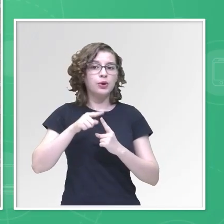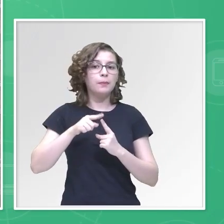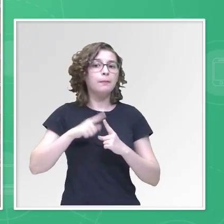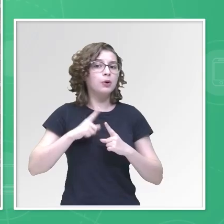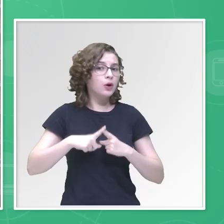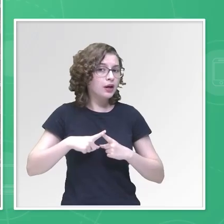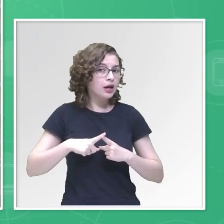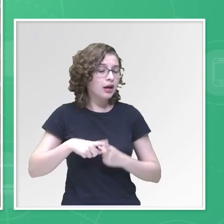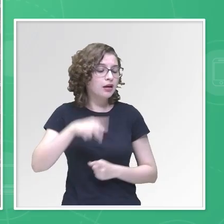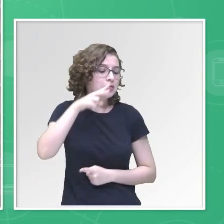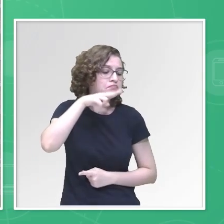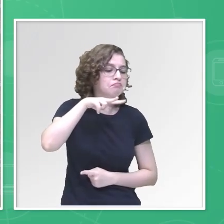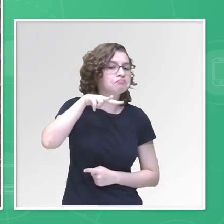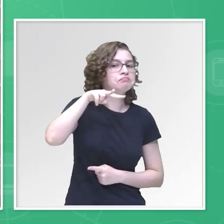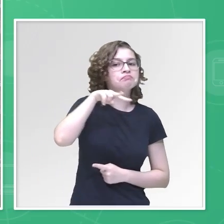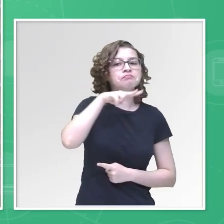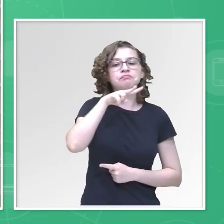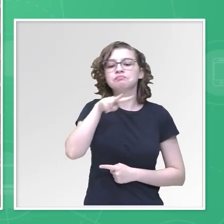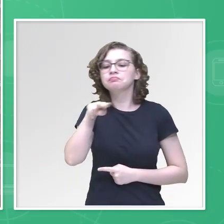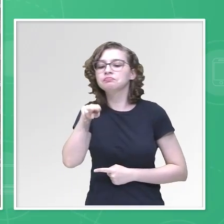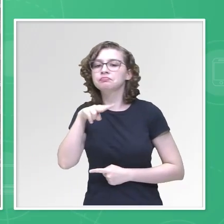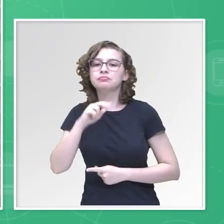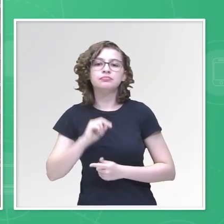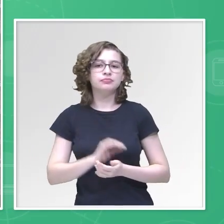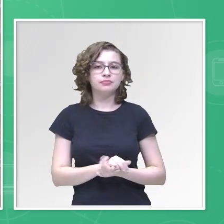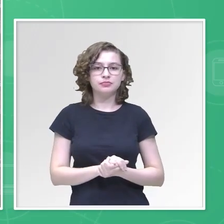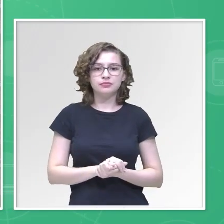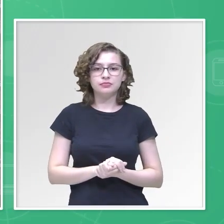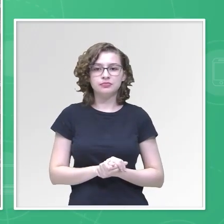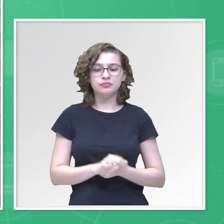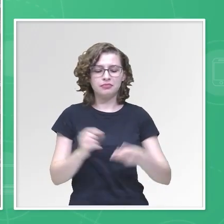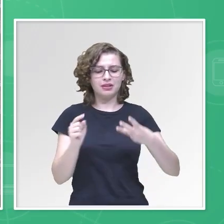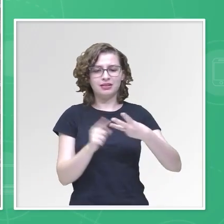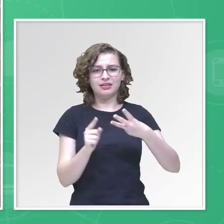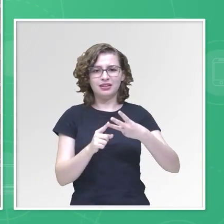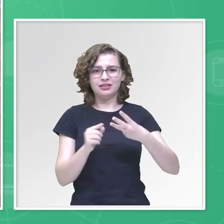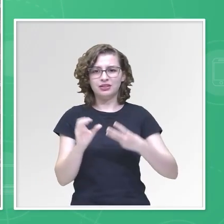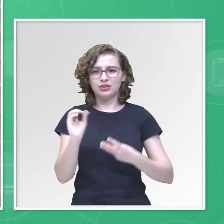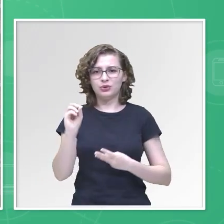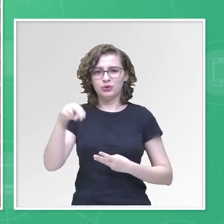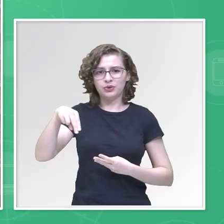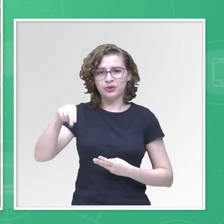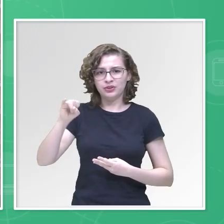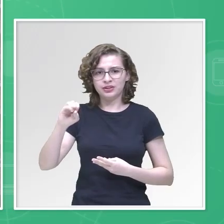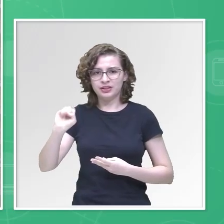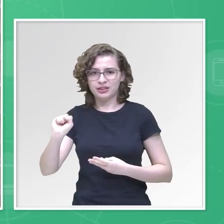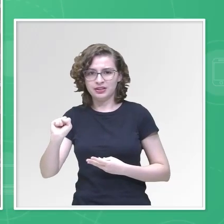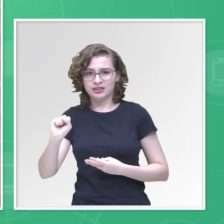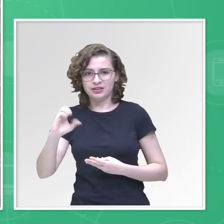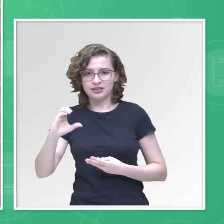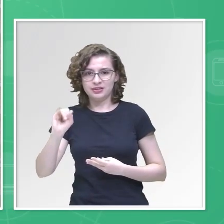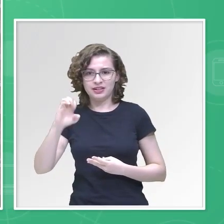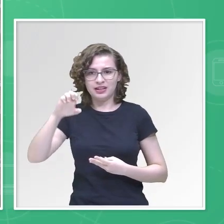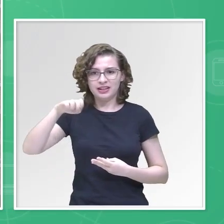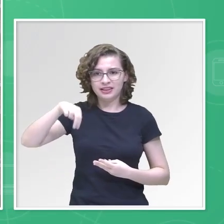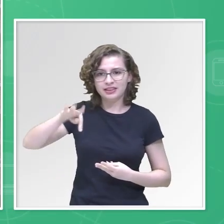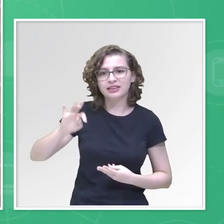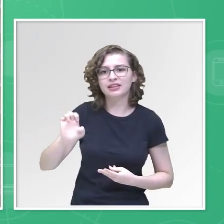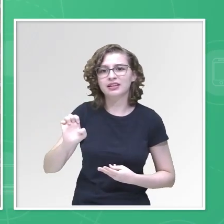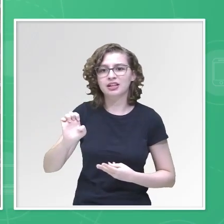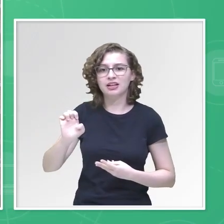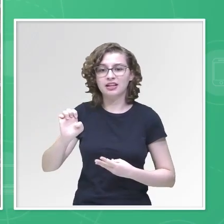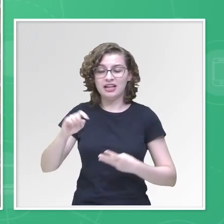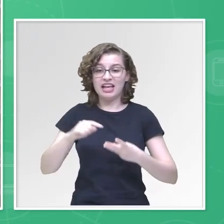ele está dizendo o que que acontece na história narrador onisciente e se sabe de tudo e se Leia mente dos personagens